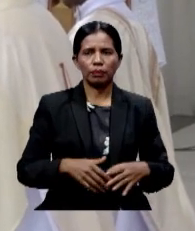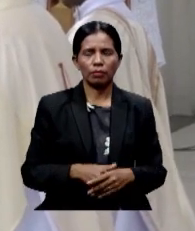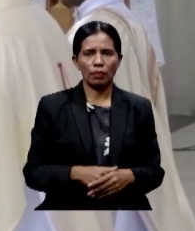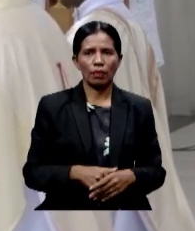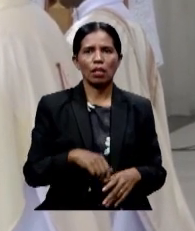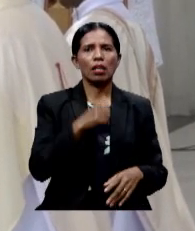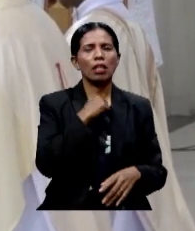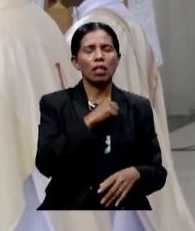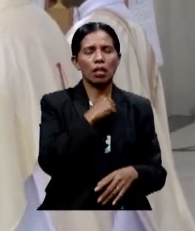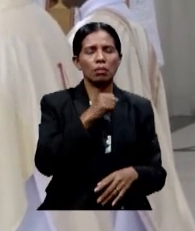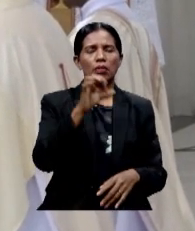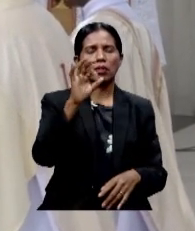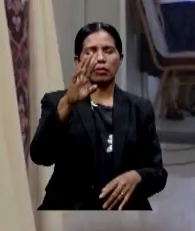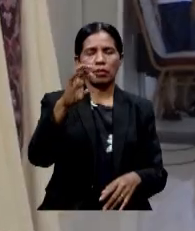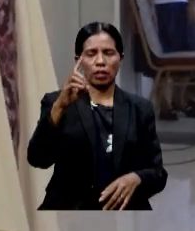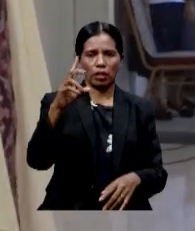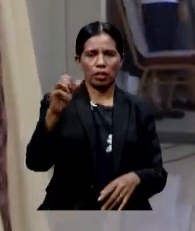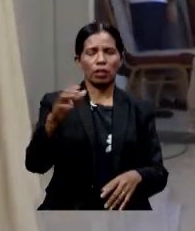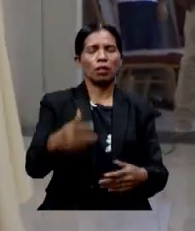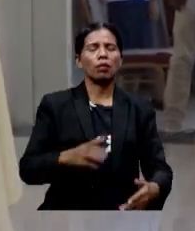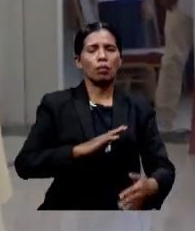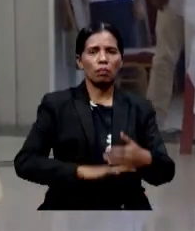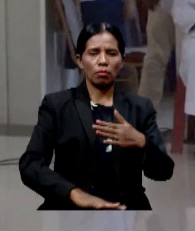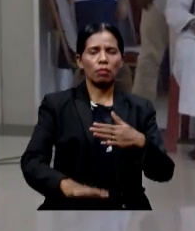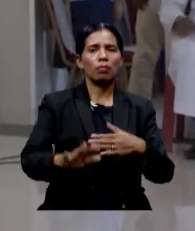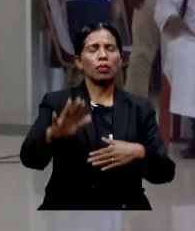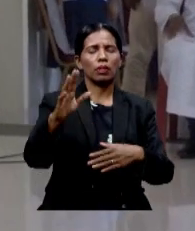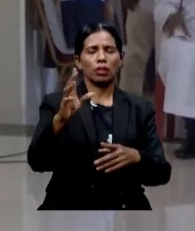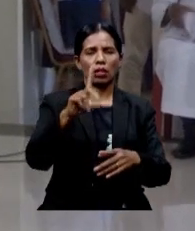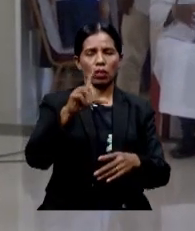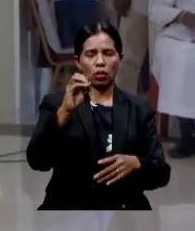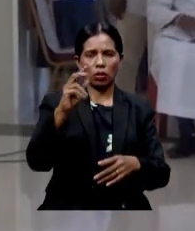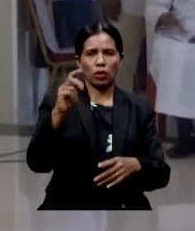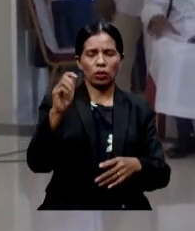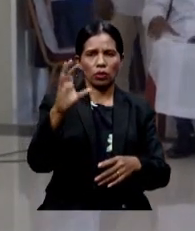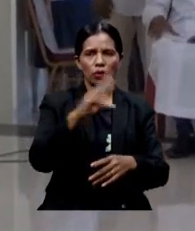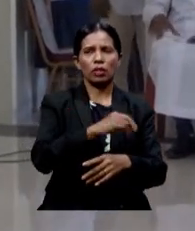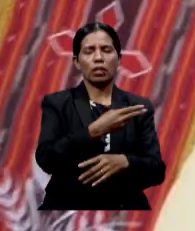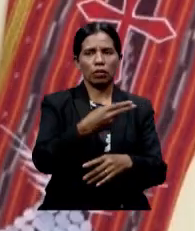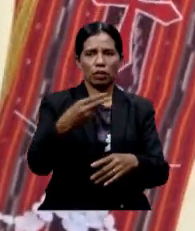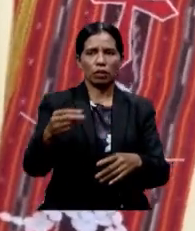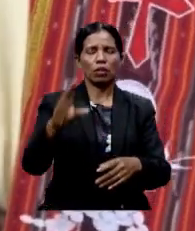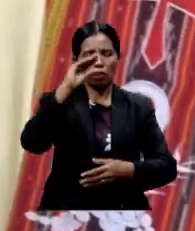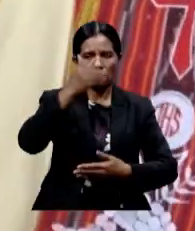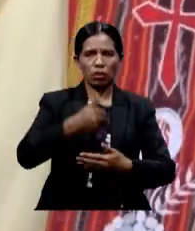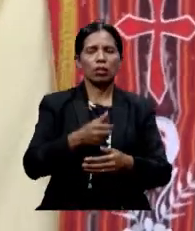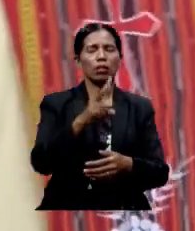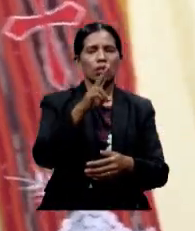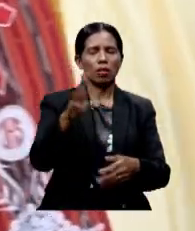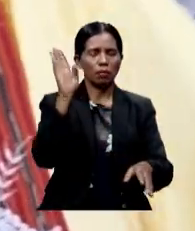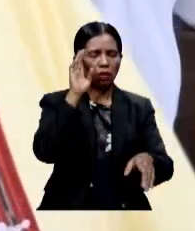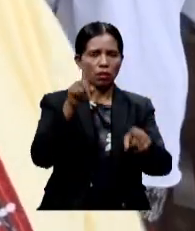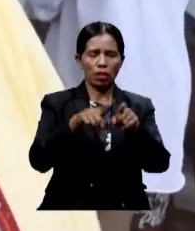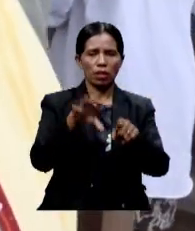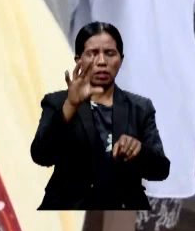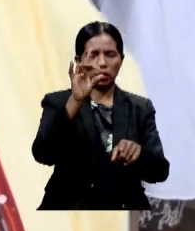Padre Fredianus Nana FDCC, Murisia Lolotoin, Timor Ocidental, Indonesia, Oan Segundo Husimaung Aleng Nainsia,